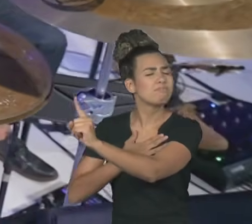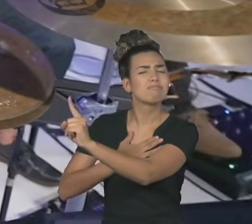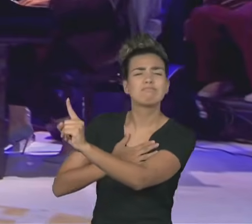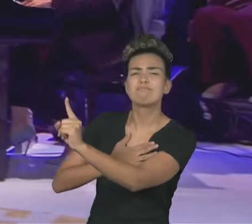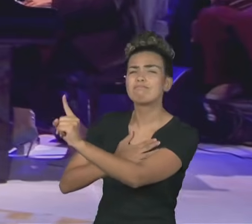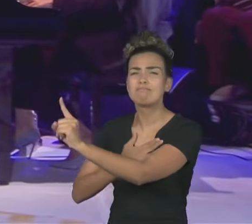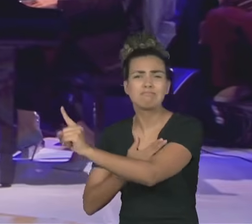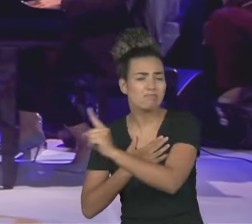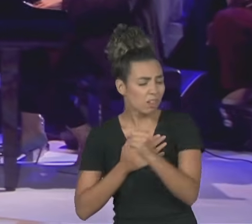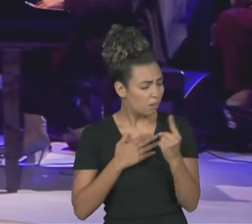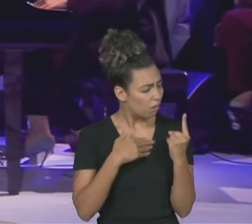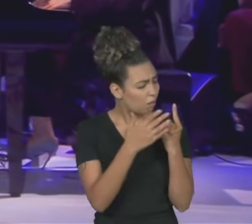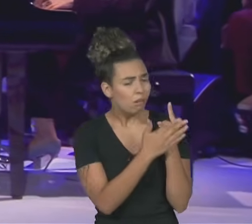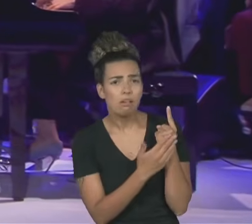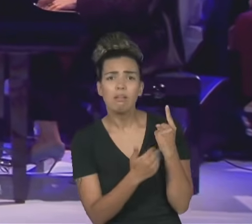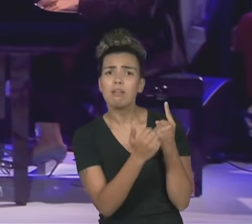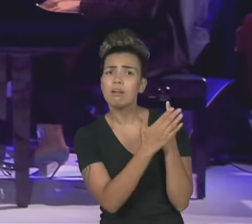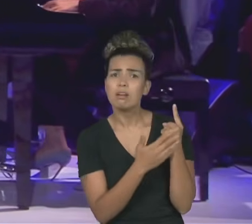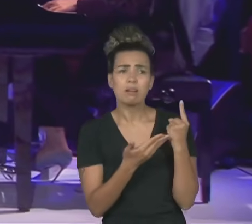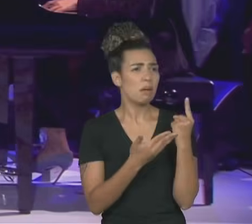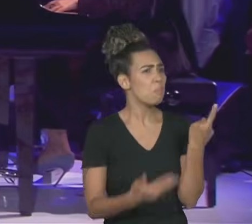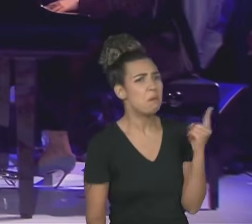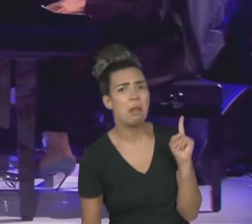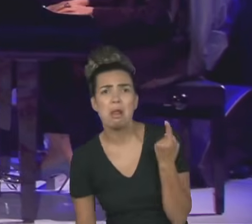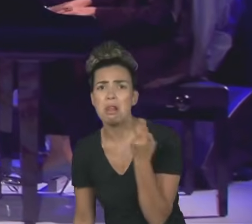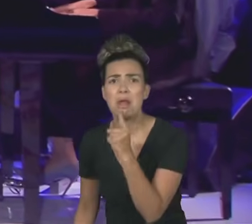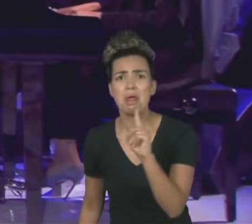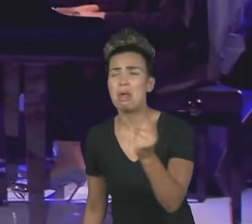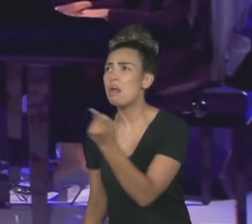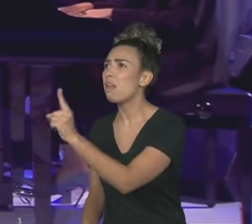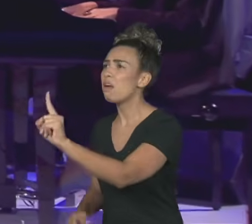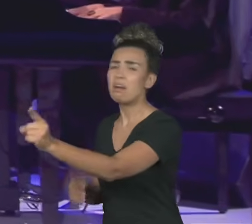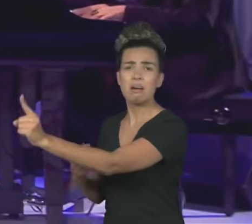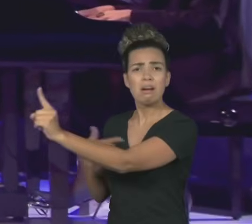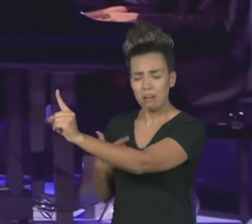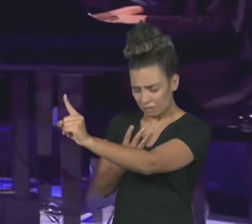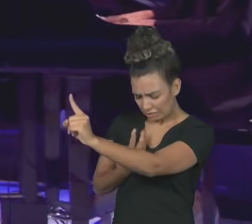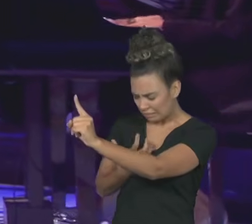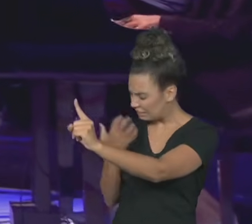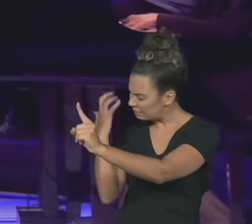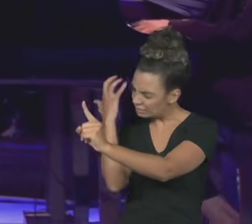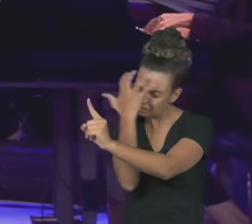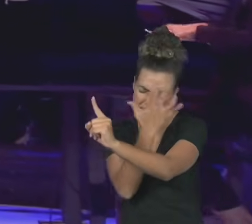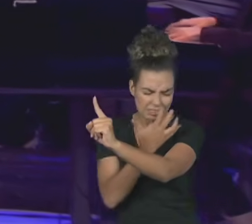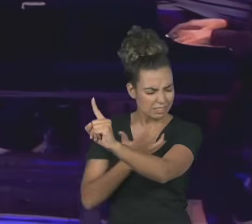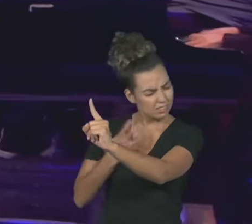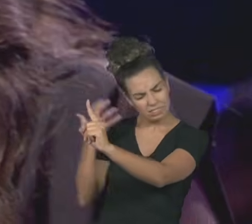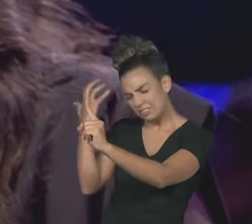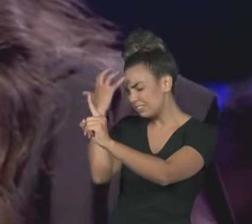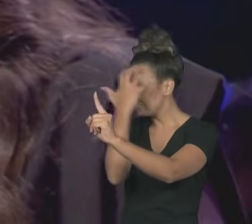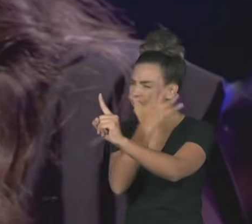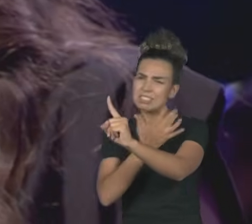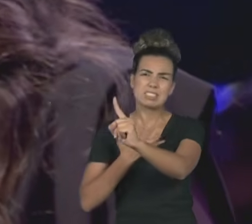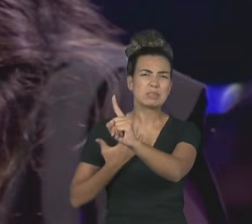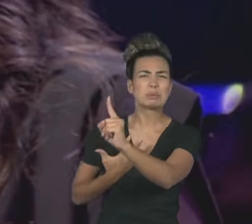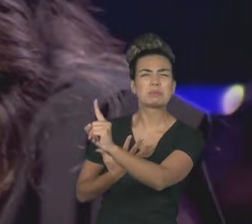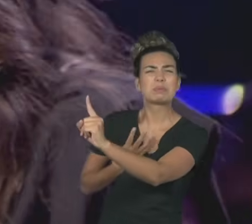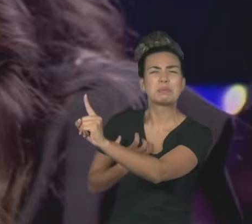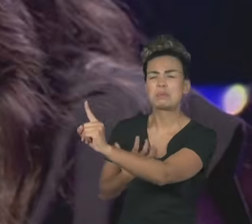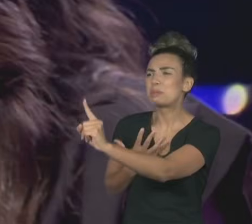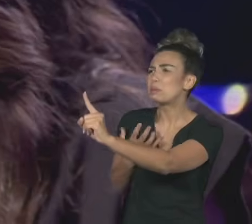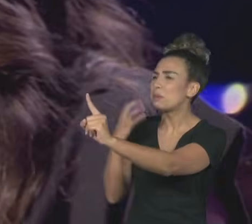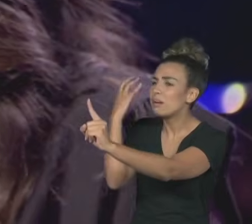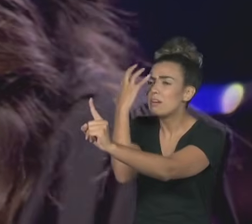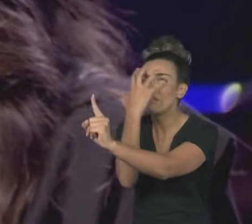Procuraste um outro ninho, em desalinho ficou meu coração. Meu peito agora é